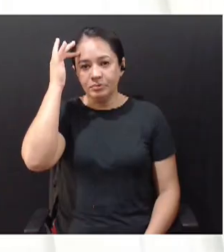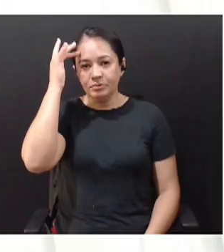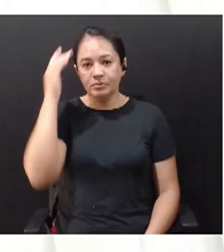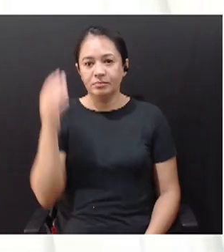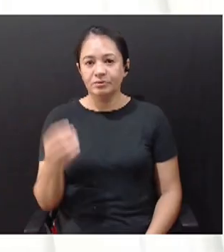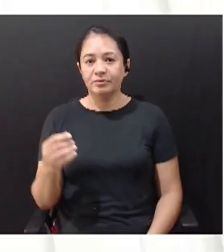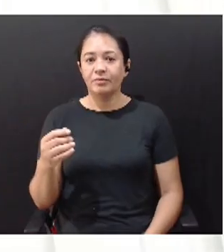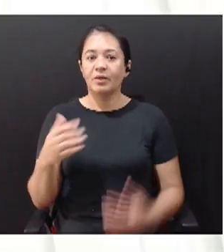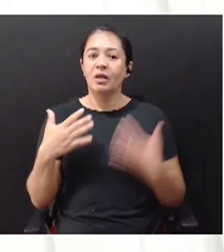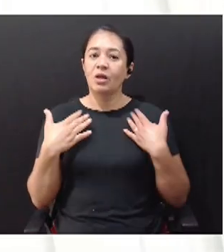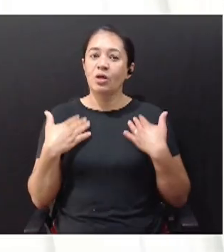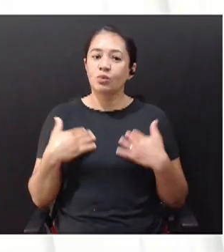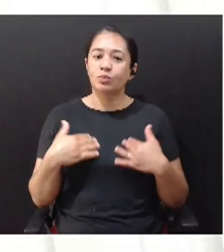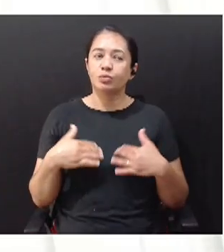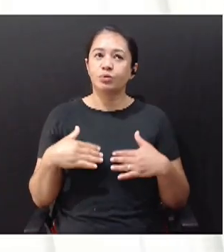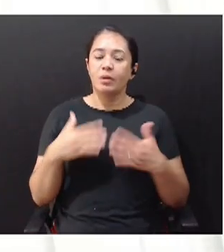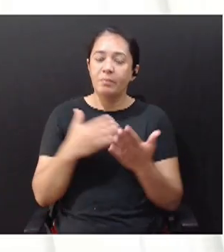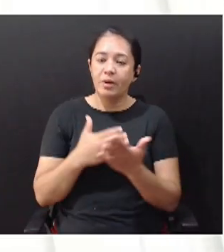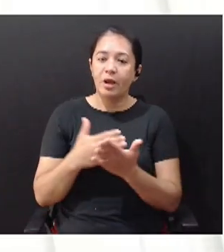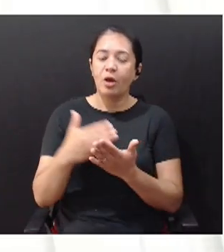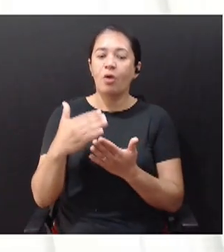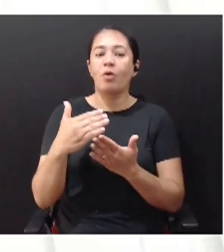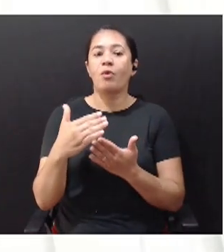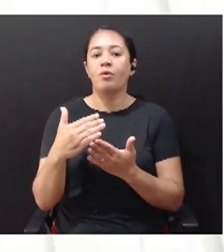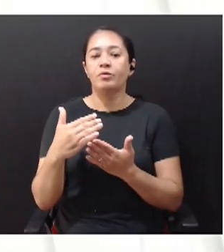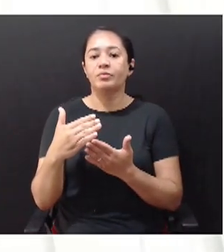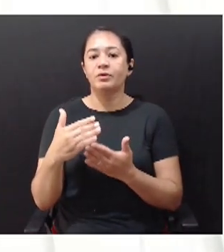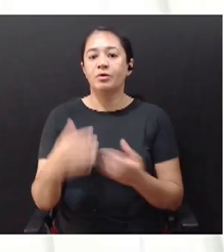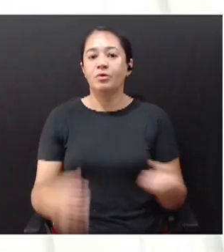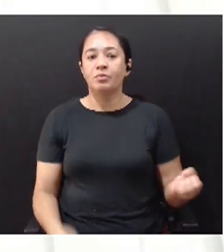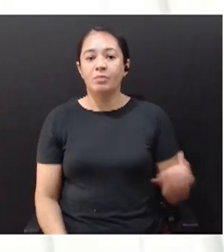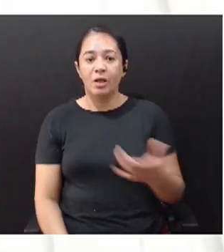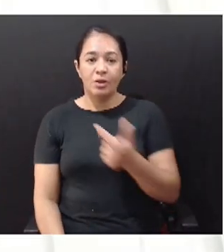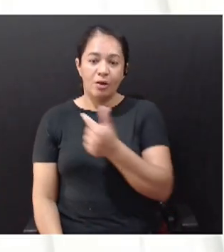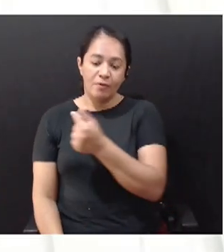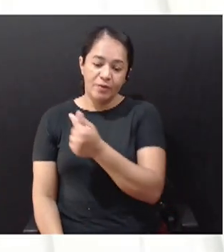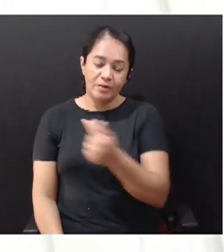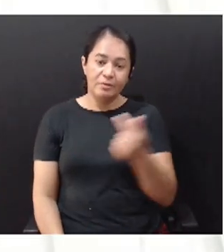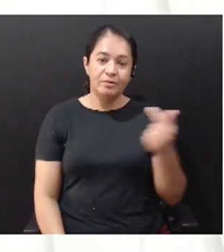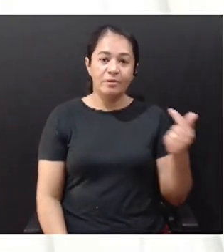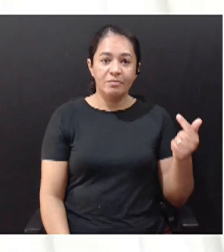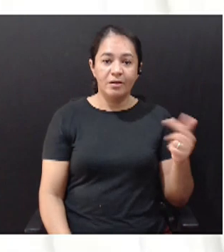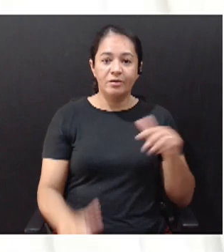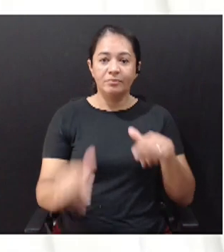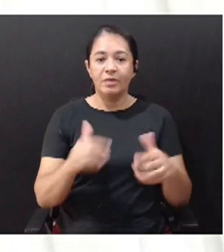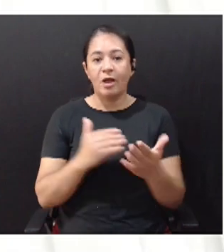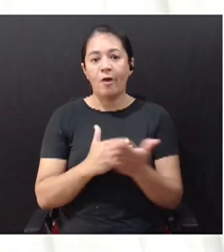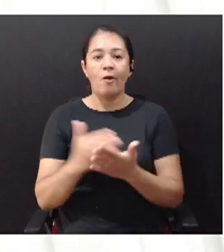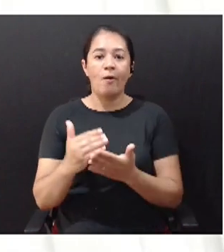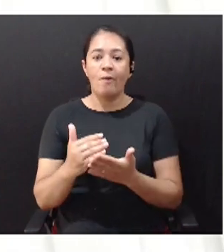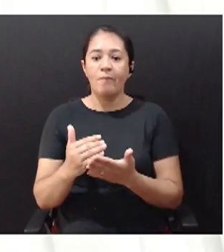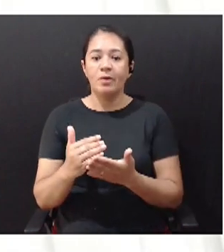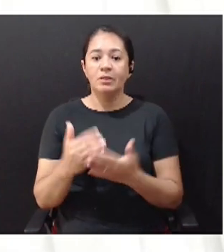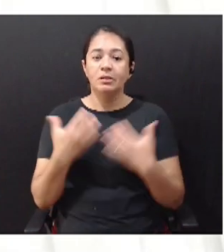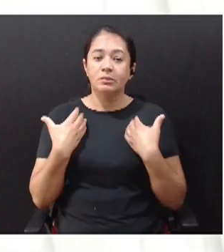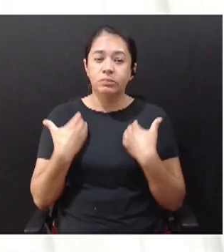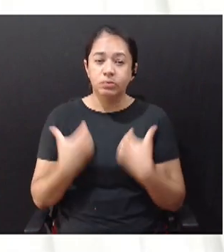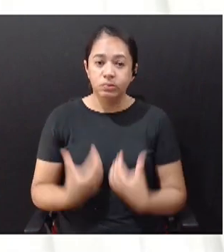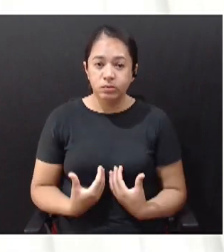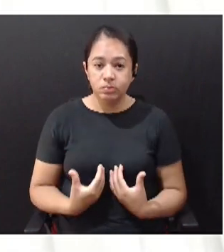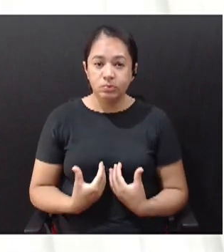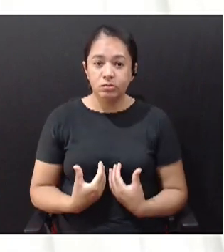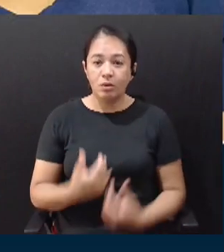para iniciar uma nova semana de trabalho, ela vai iniciar a semana exaurida, sem energia